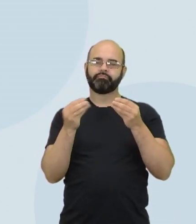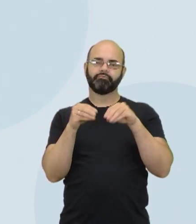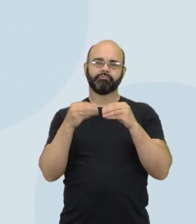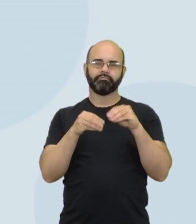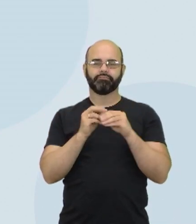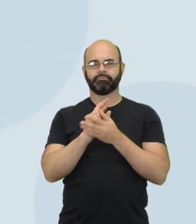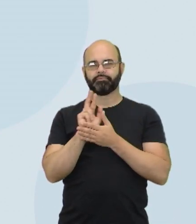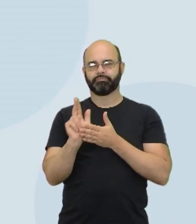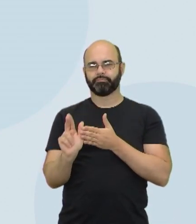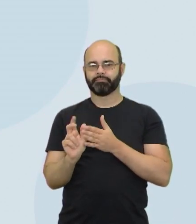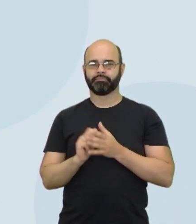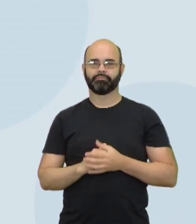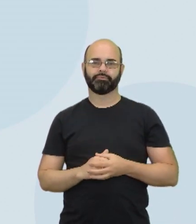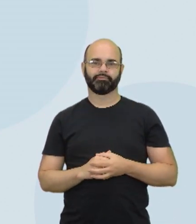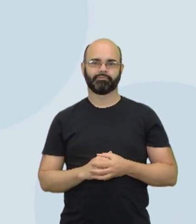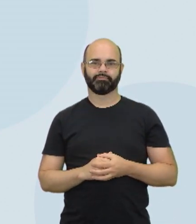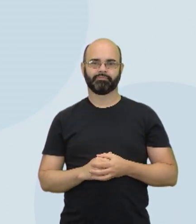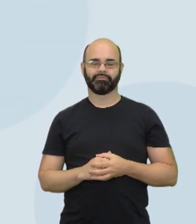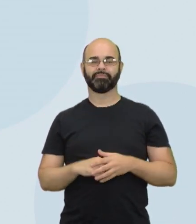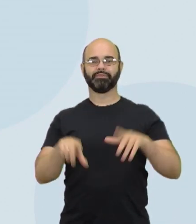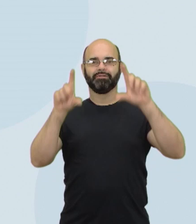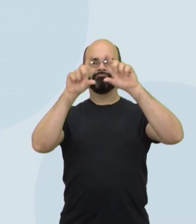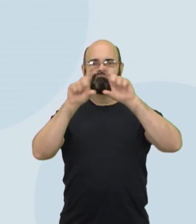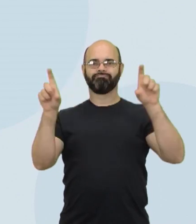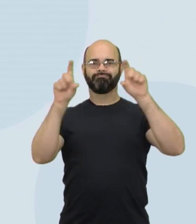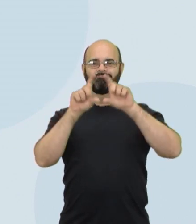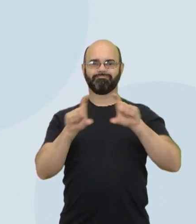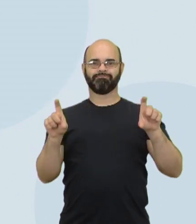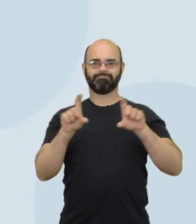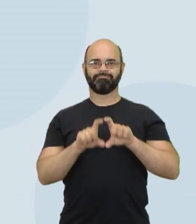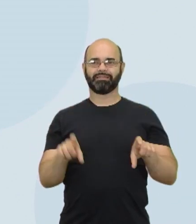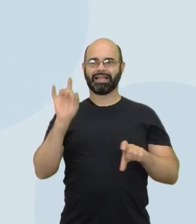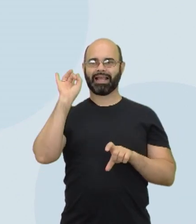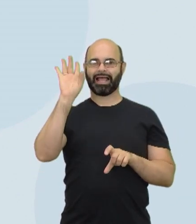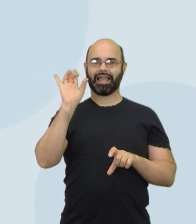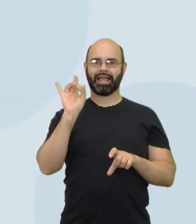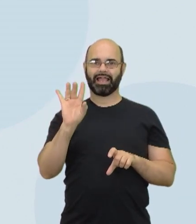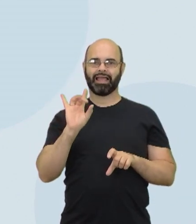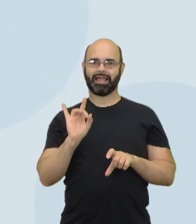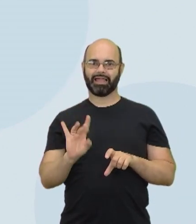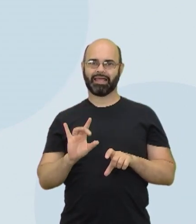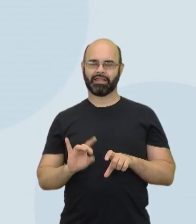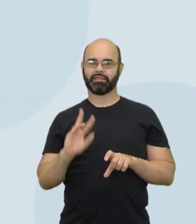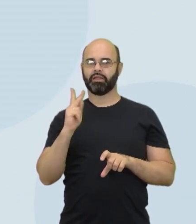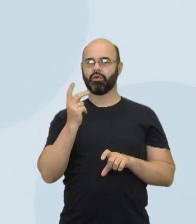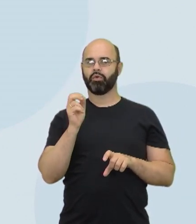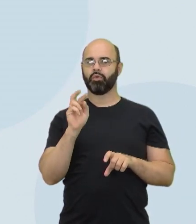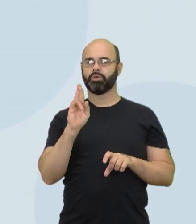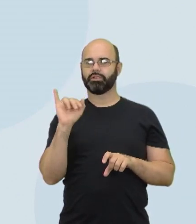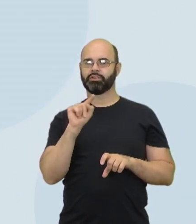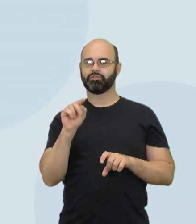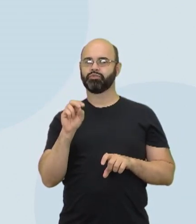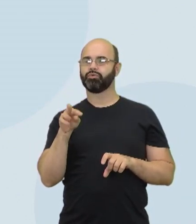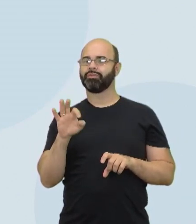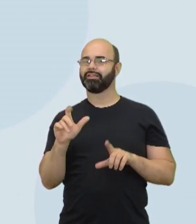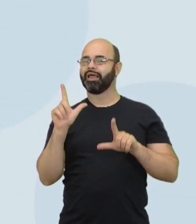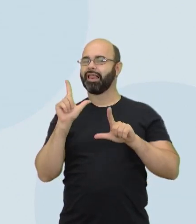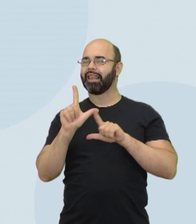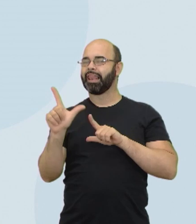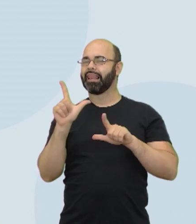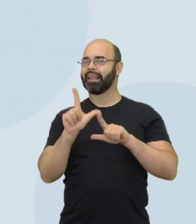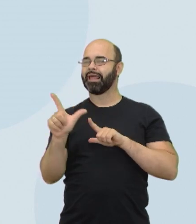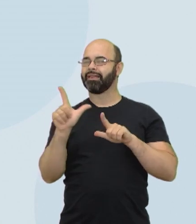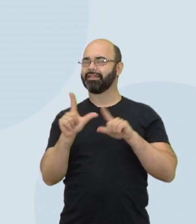composição, etc. Cada uma dessas camadas é um horizonte do solo. Quais letras